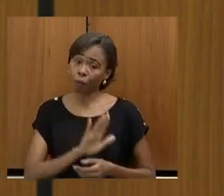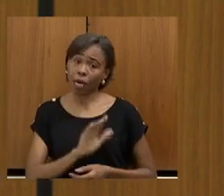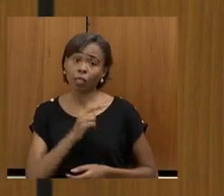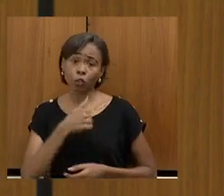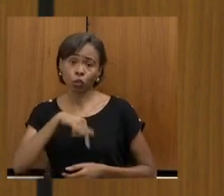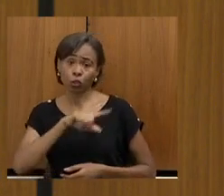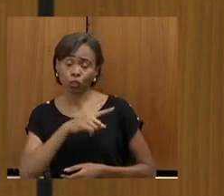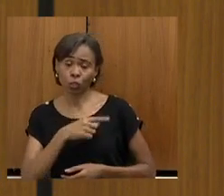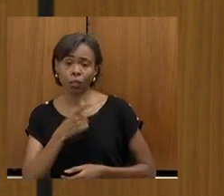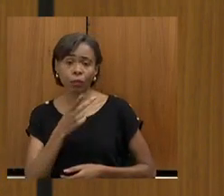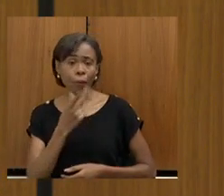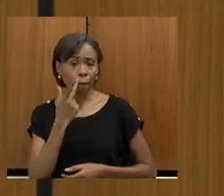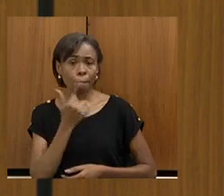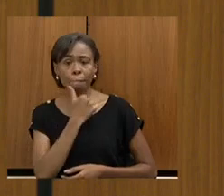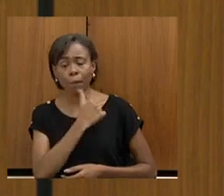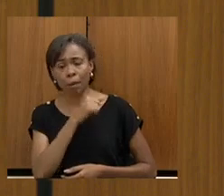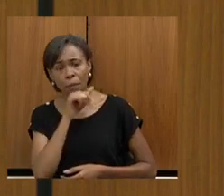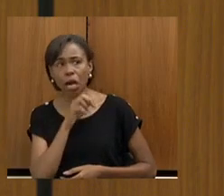representam.